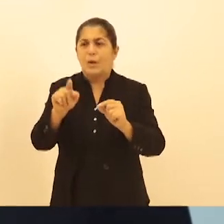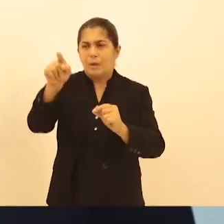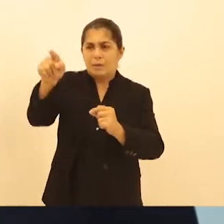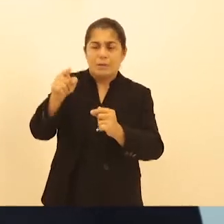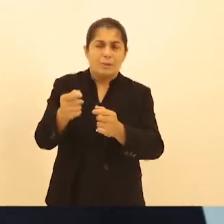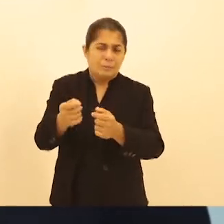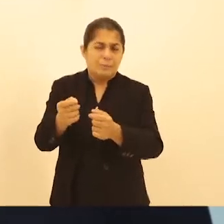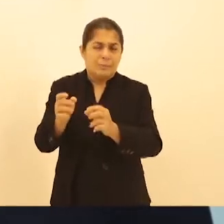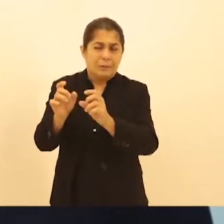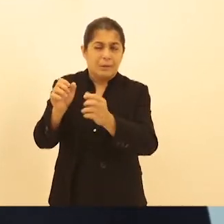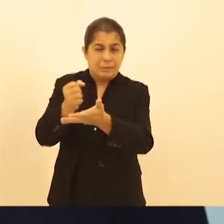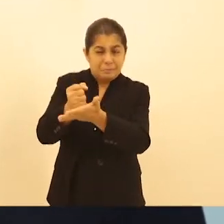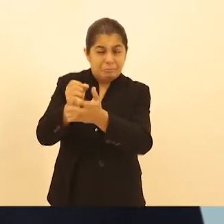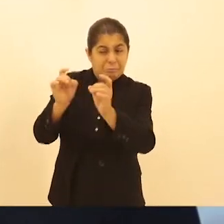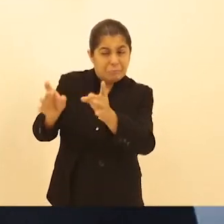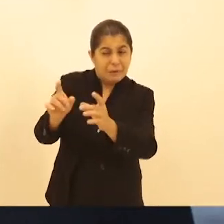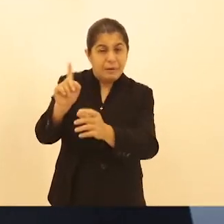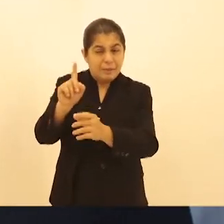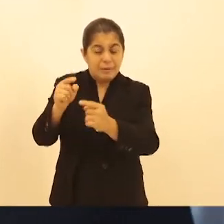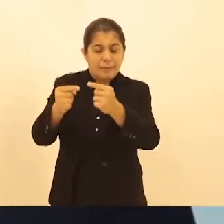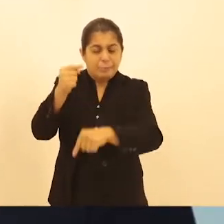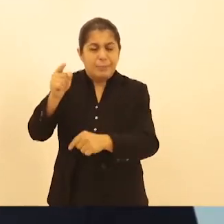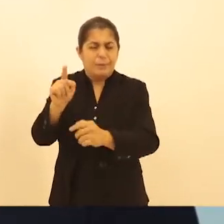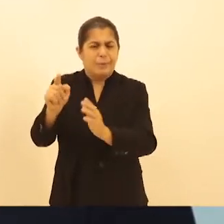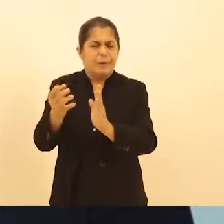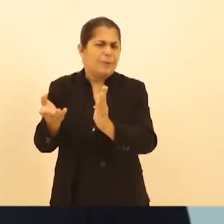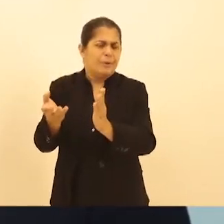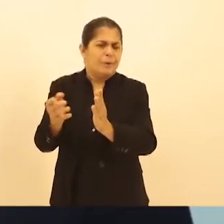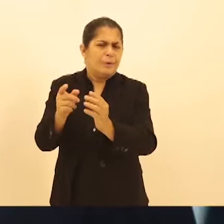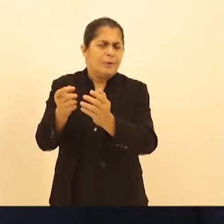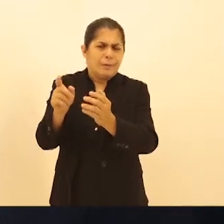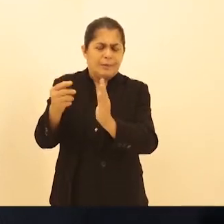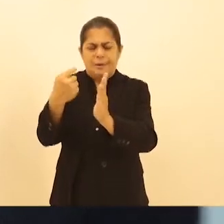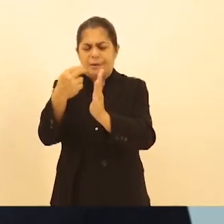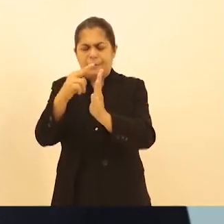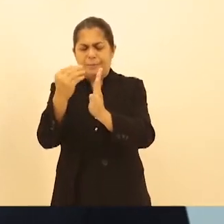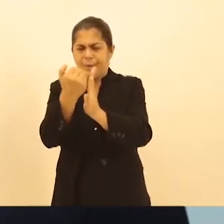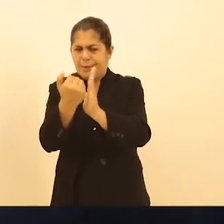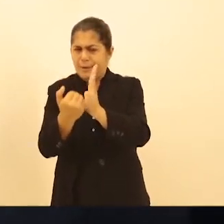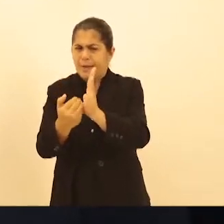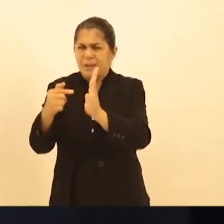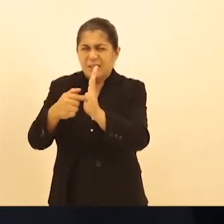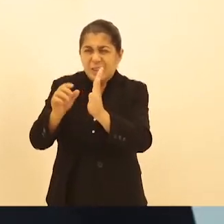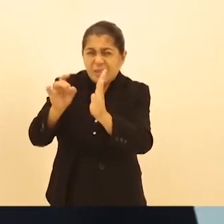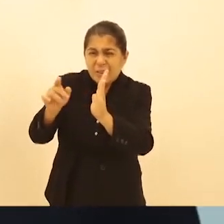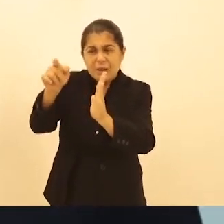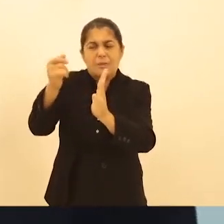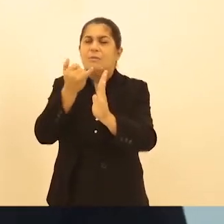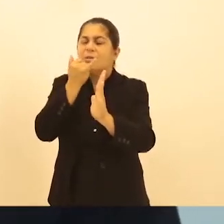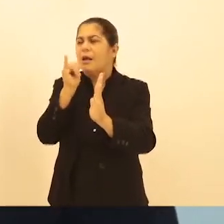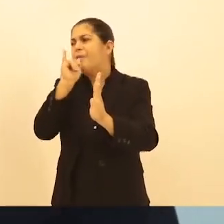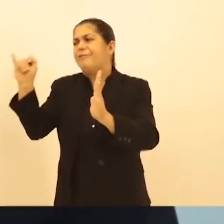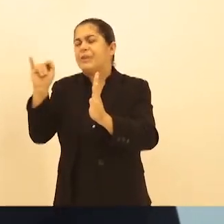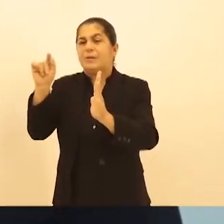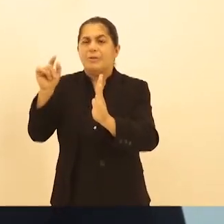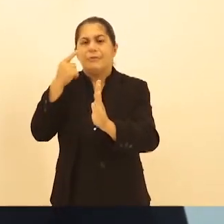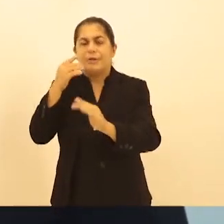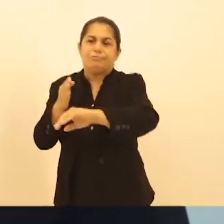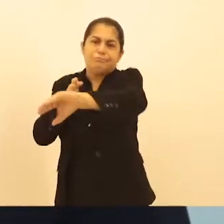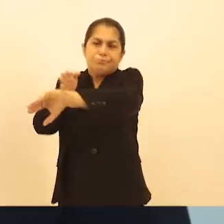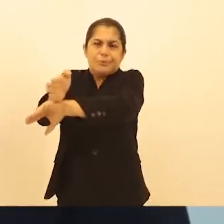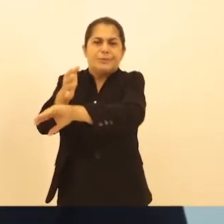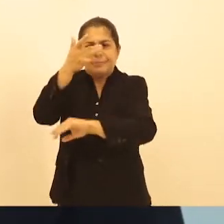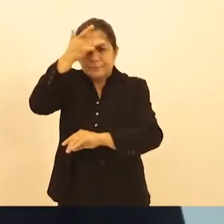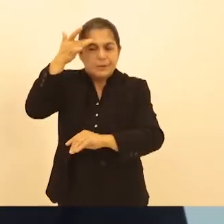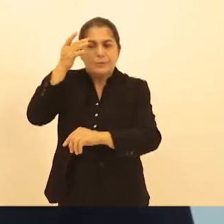fora é incluindo aqueles termos do recall efeito isso nós enviaremos um fiscal ao local